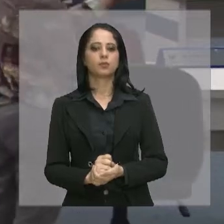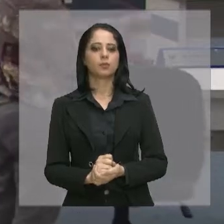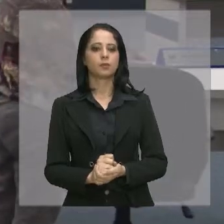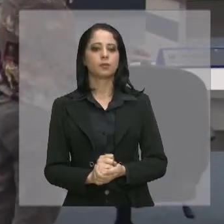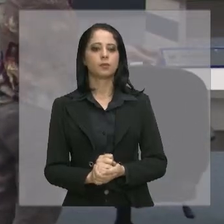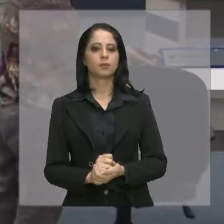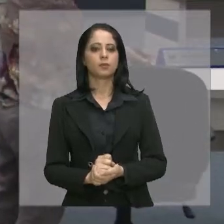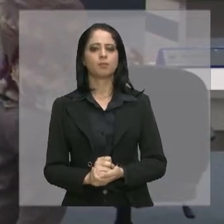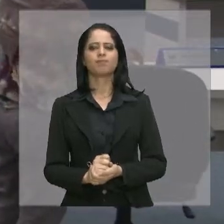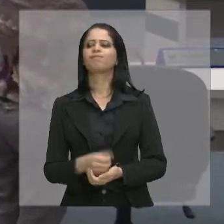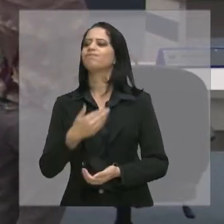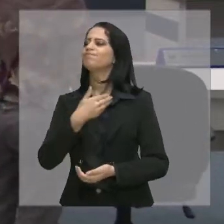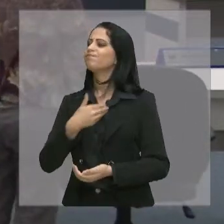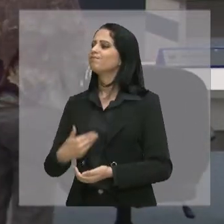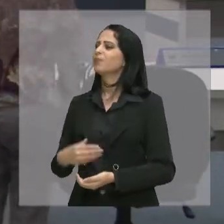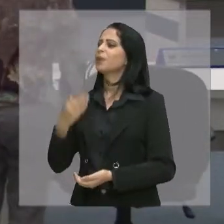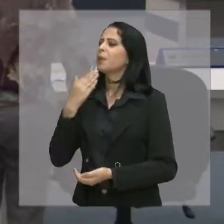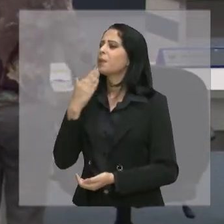Senhor presidente,